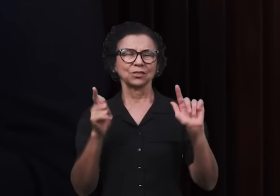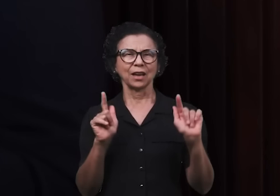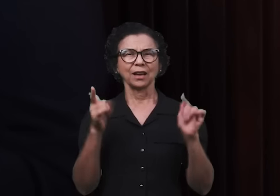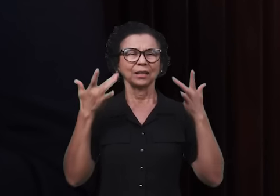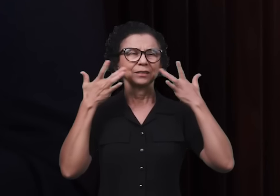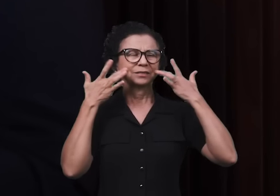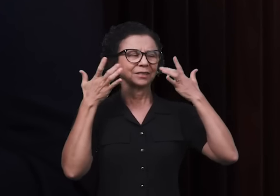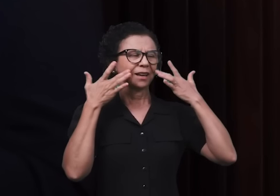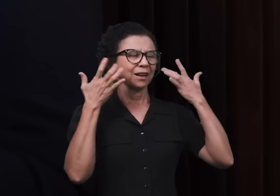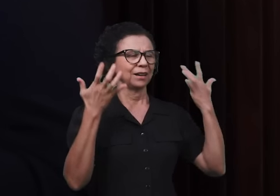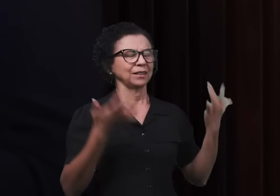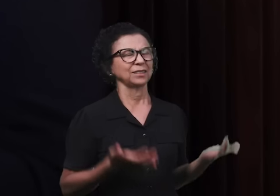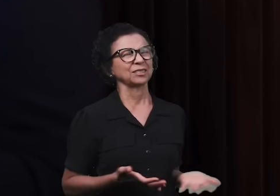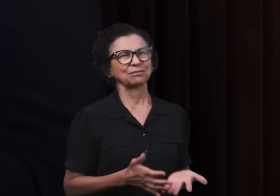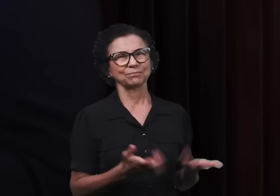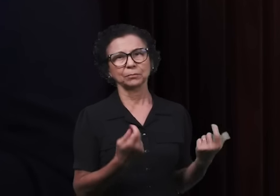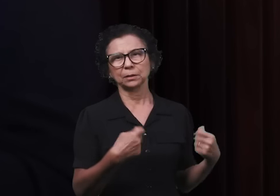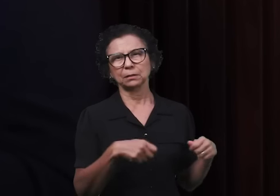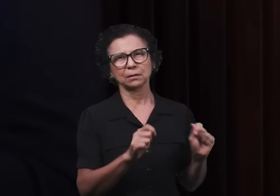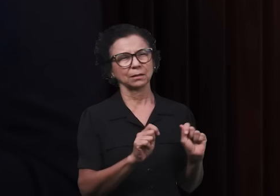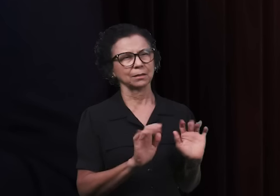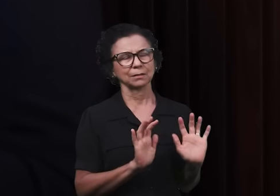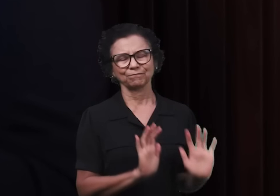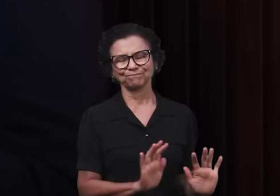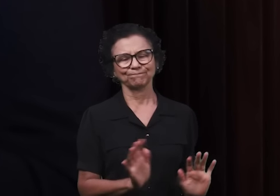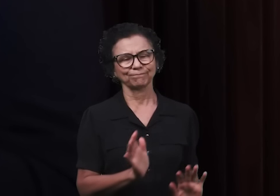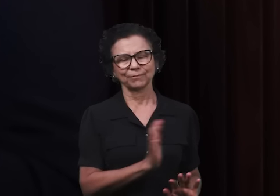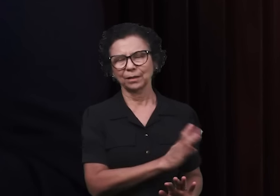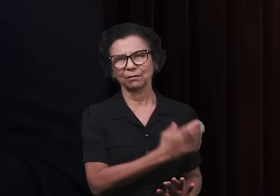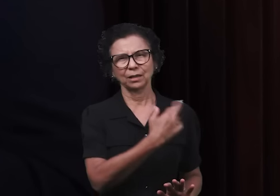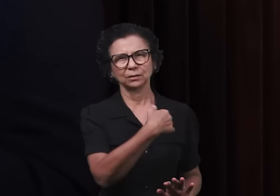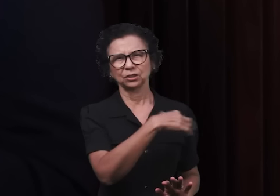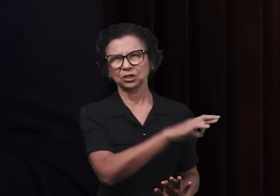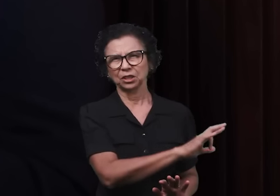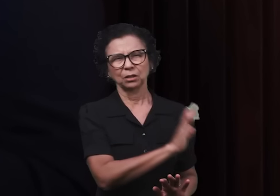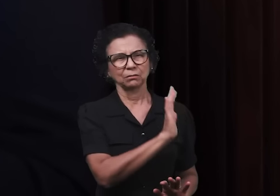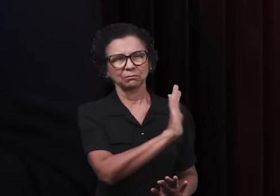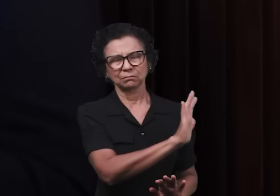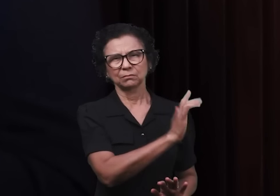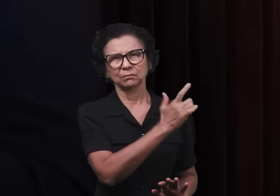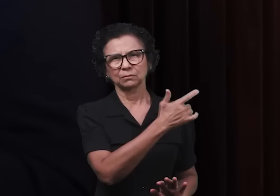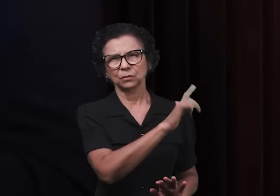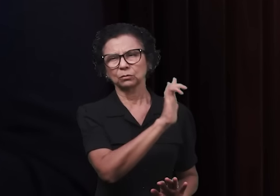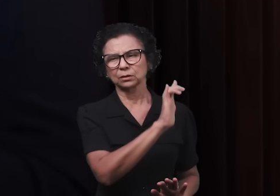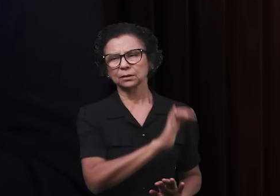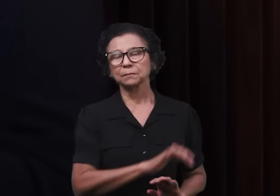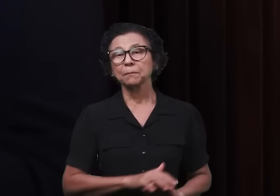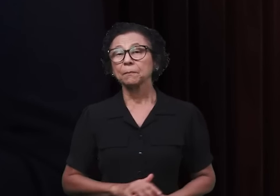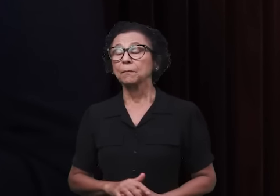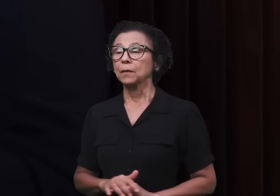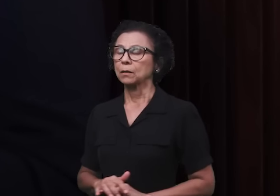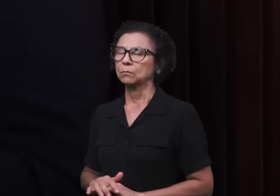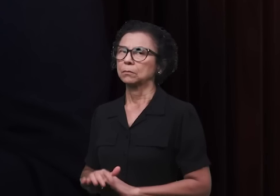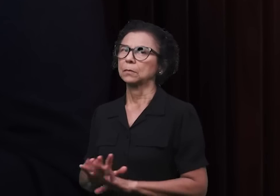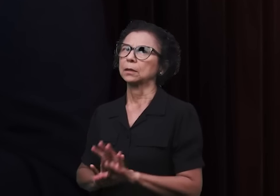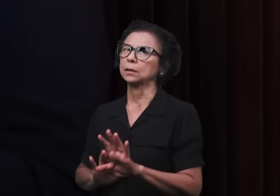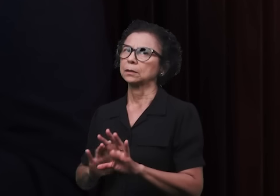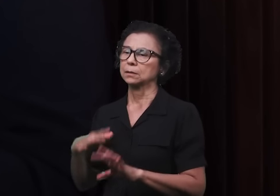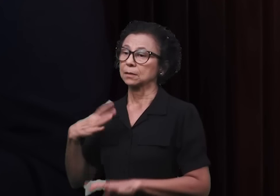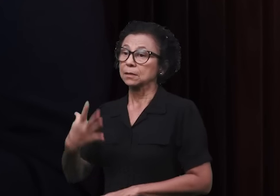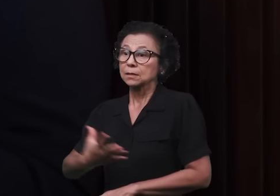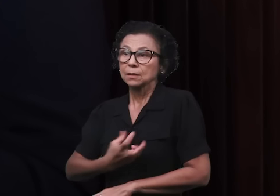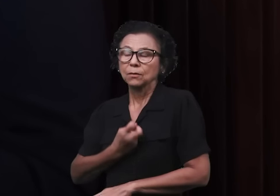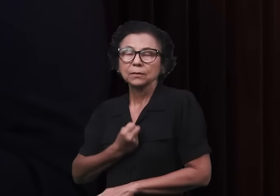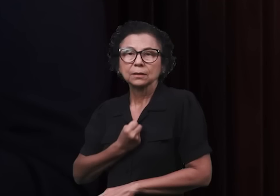são gestos e tudo, né? Não, a gente vive hoje uma salvação como prática de um processo que para nós